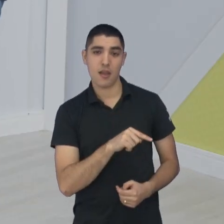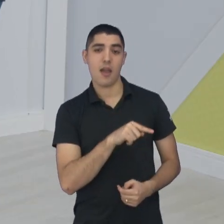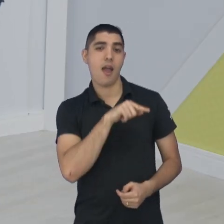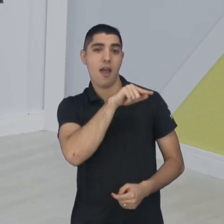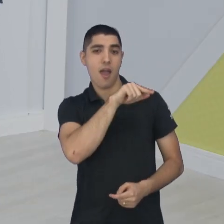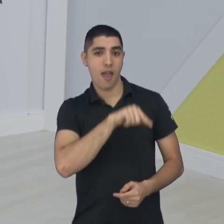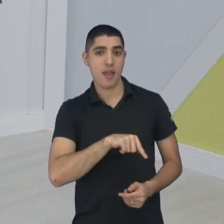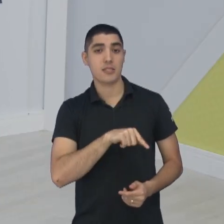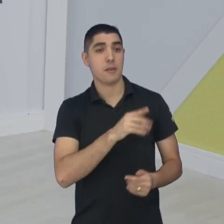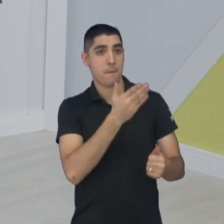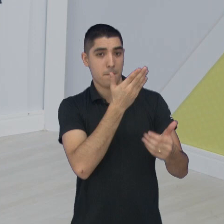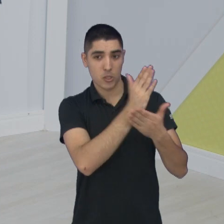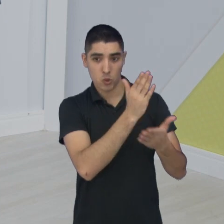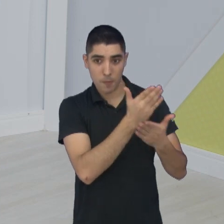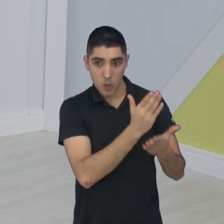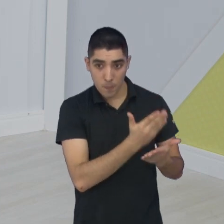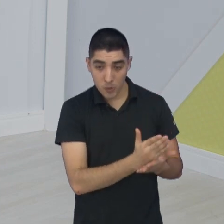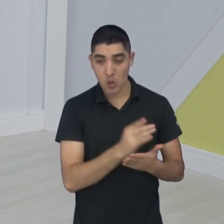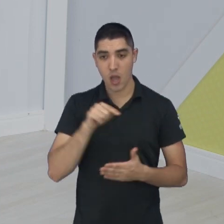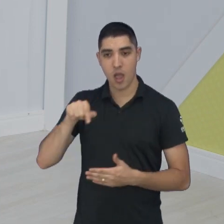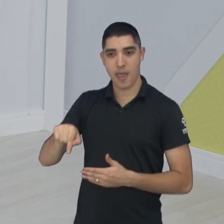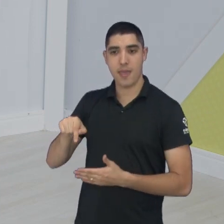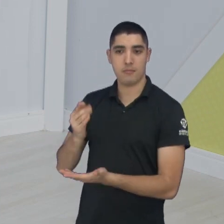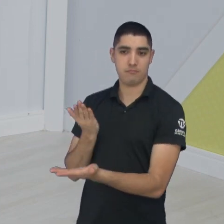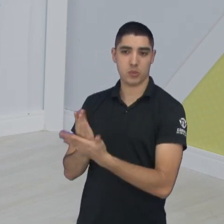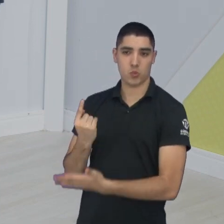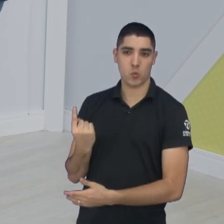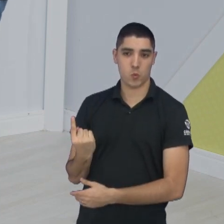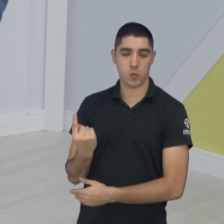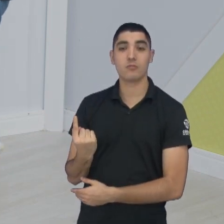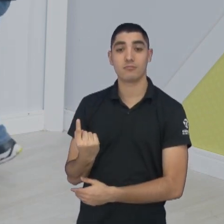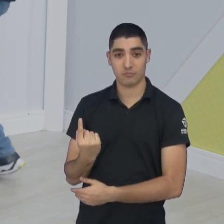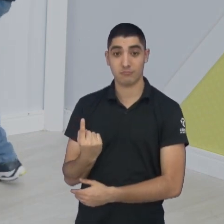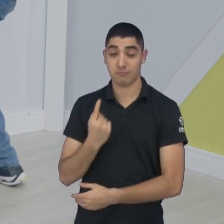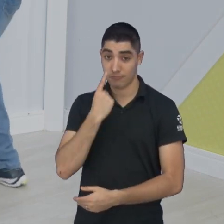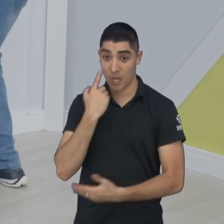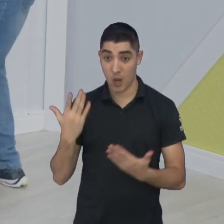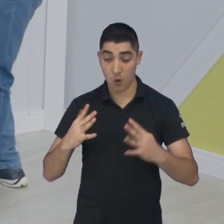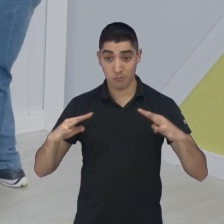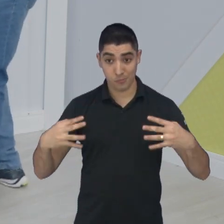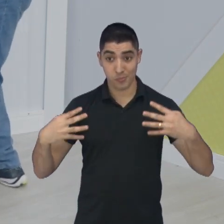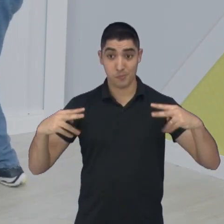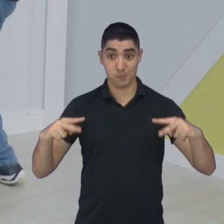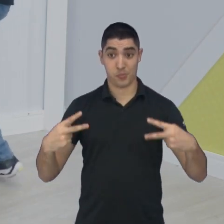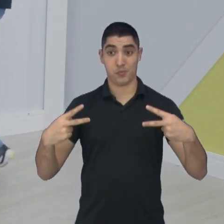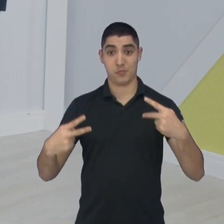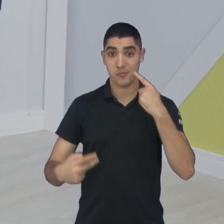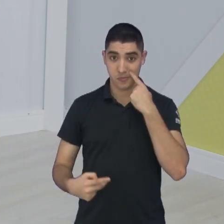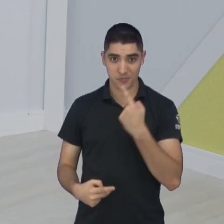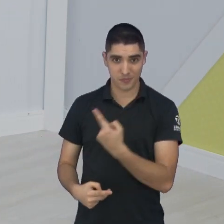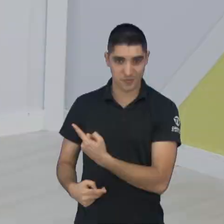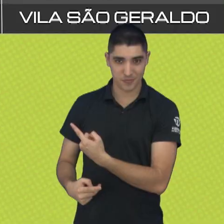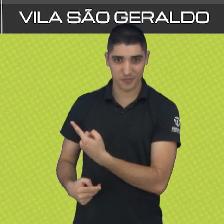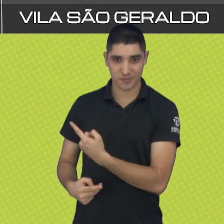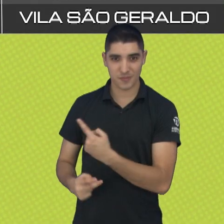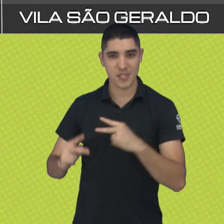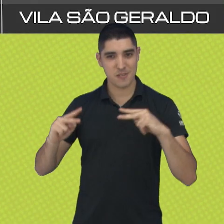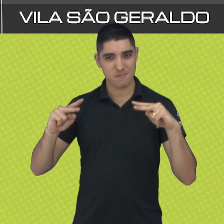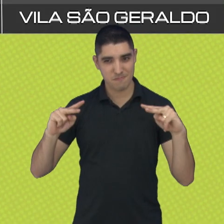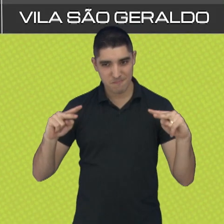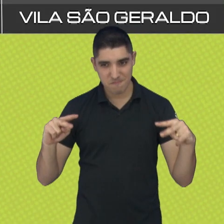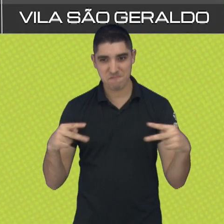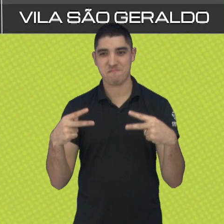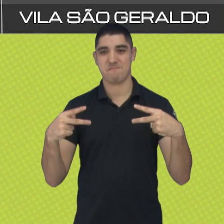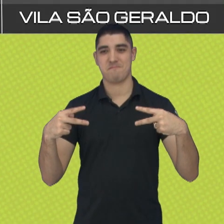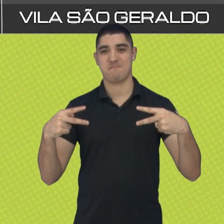Bandeirantes estão classificados para as semifinais. Os confrontos ficaram desta forma. Coloca pra gente, Piteco, por favor. Aê, semifinal juntinho. Que